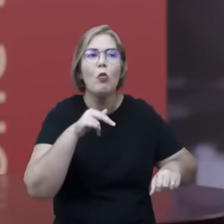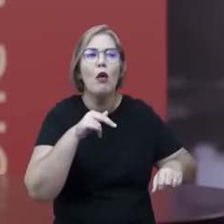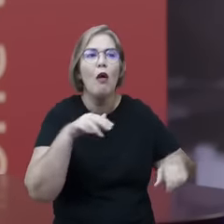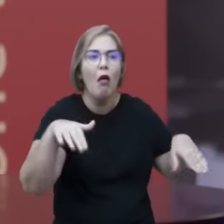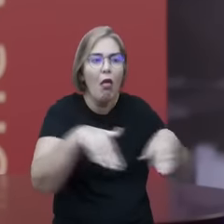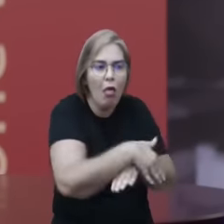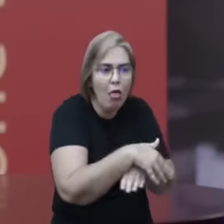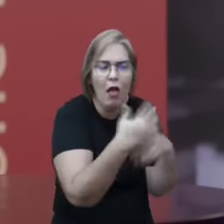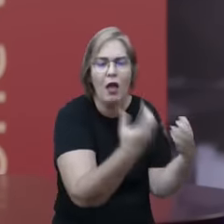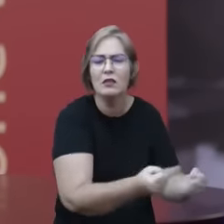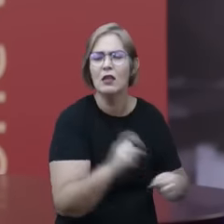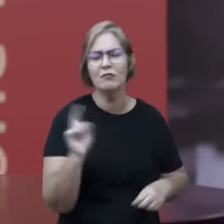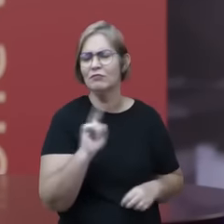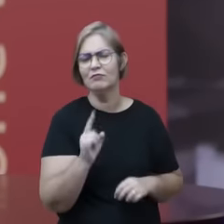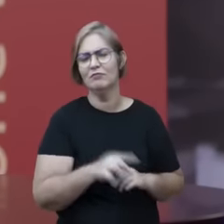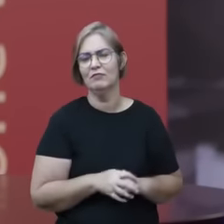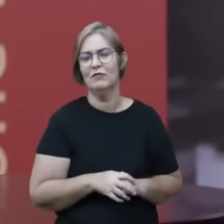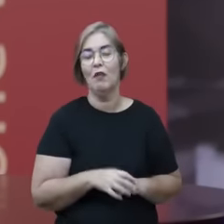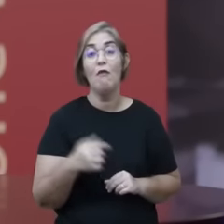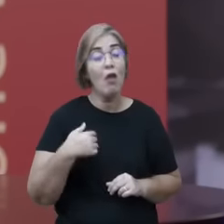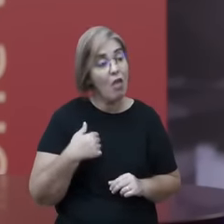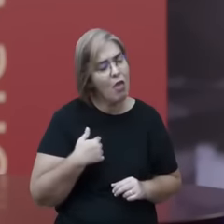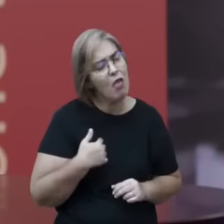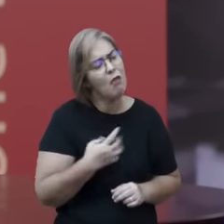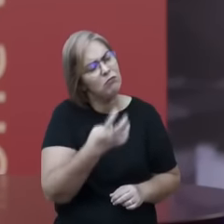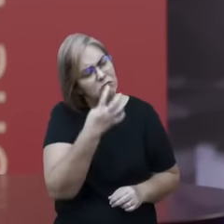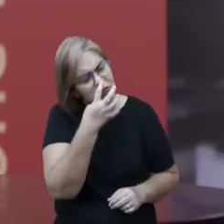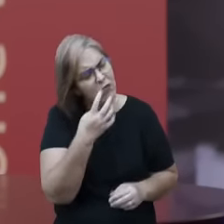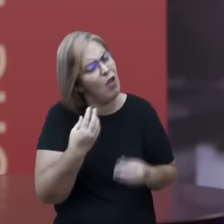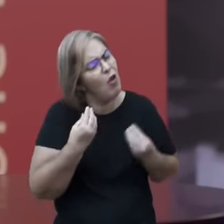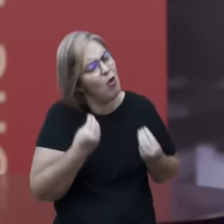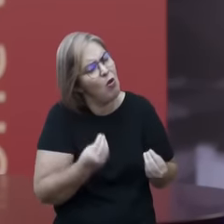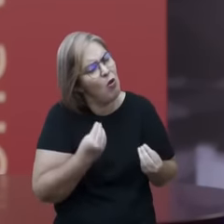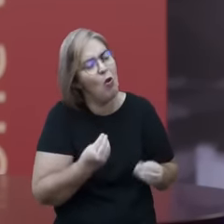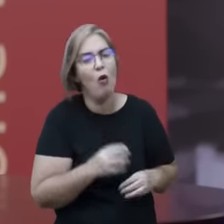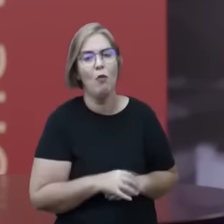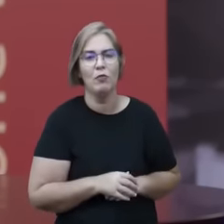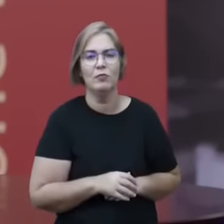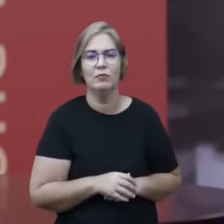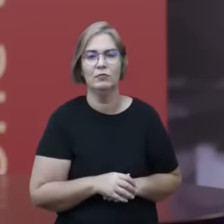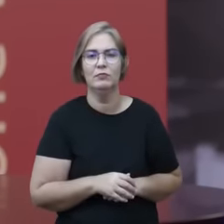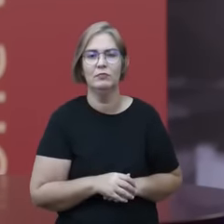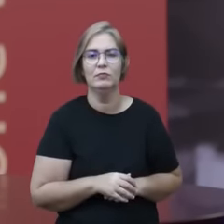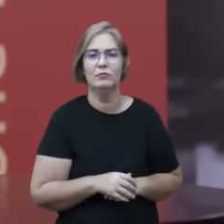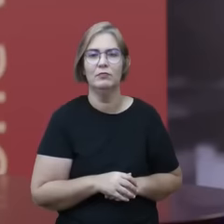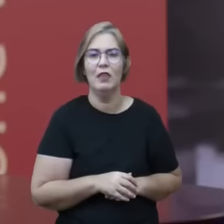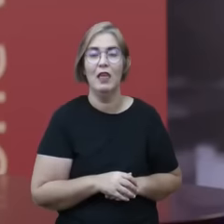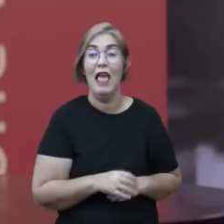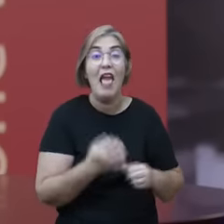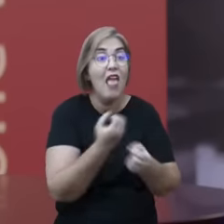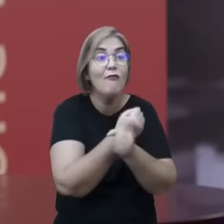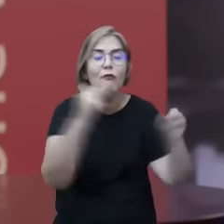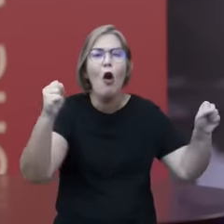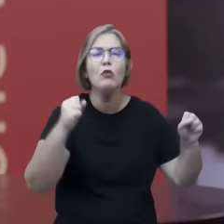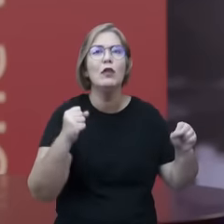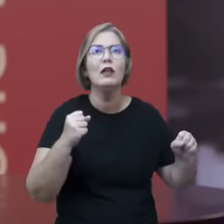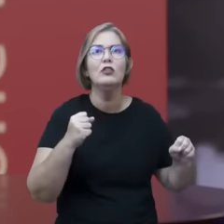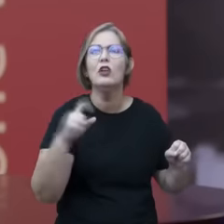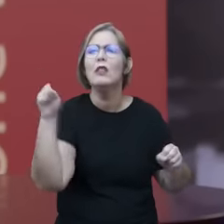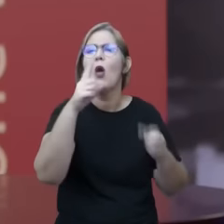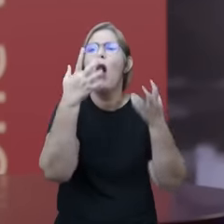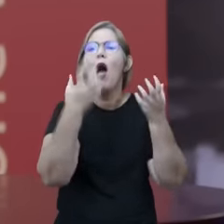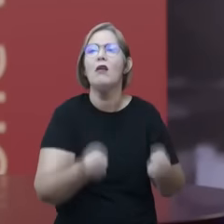uma posição, é essa posição do homem do absurdo, mas o homem absurdo ele